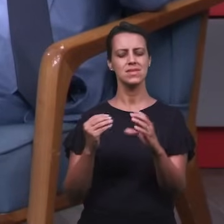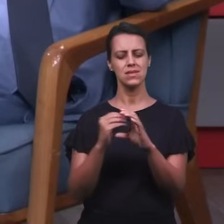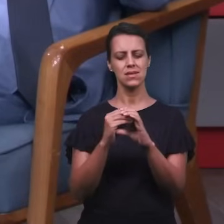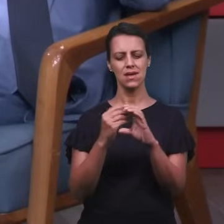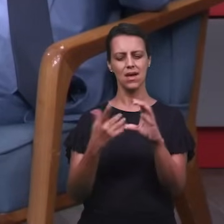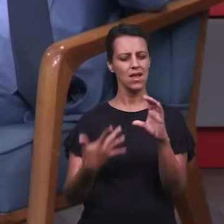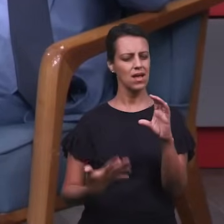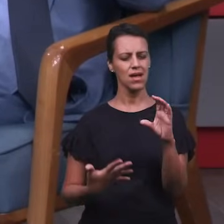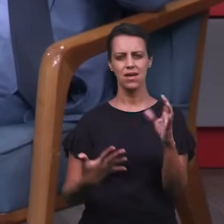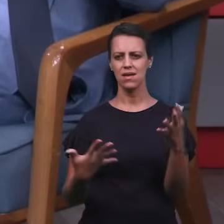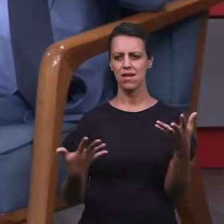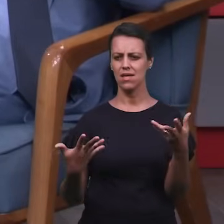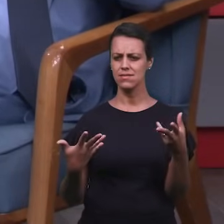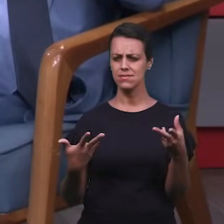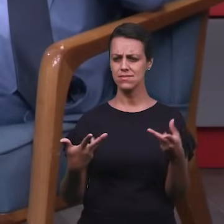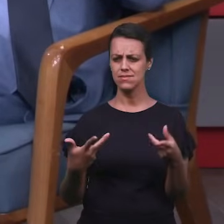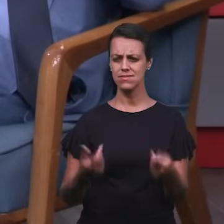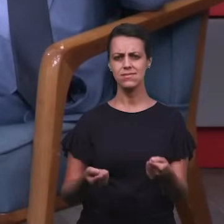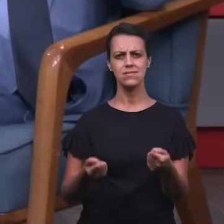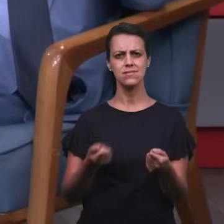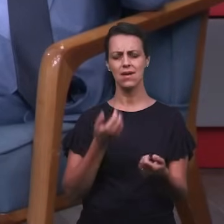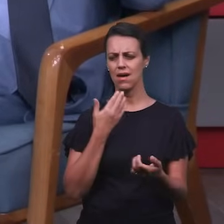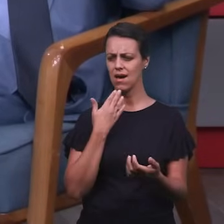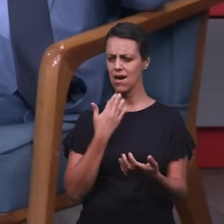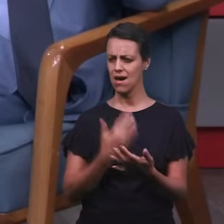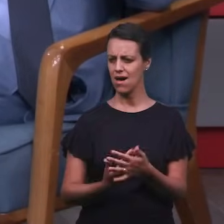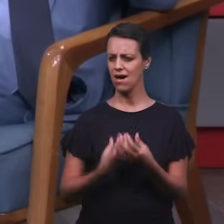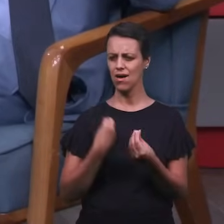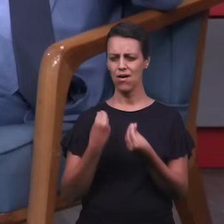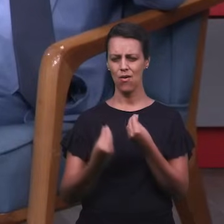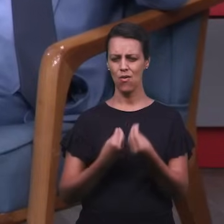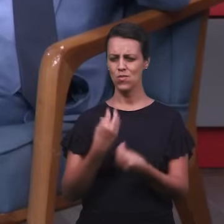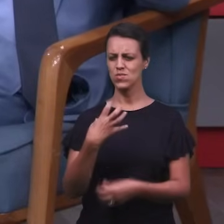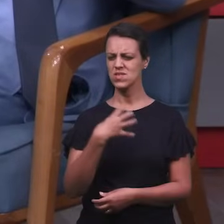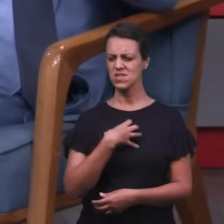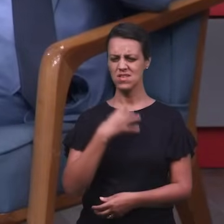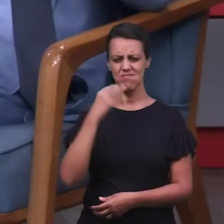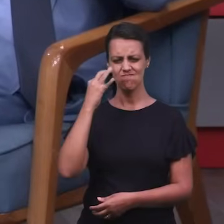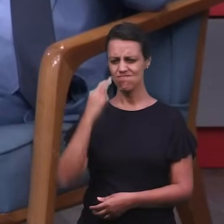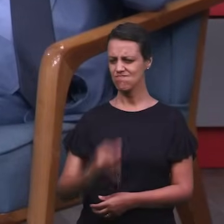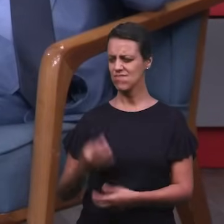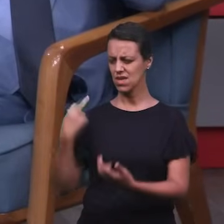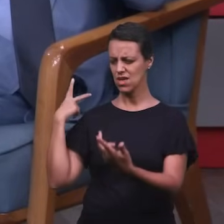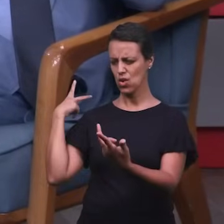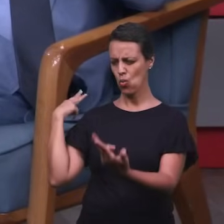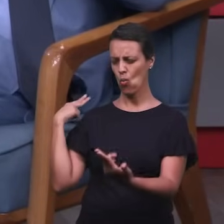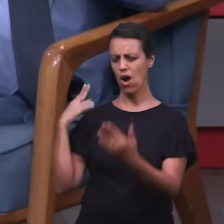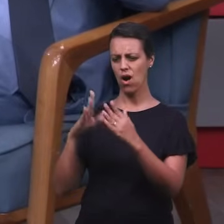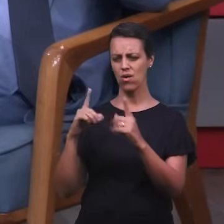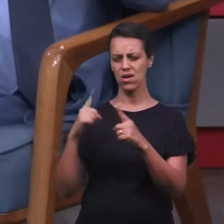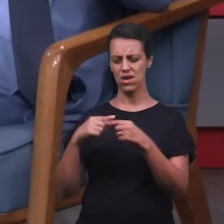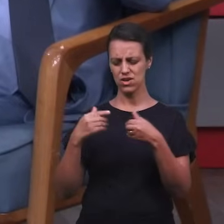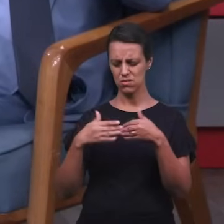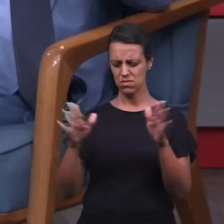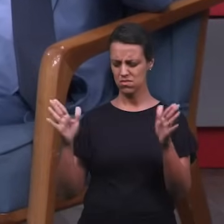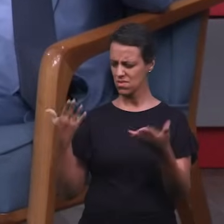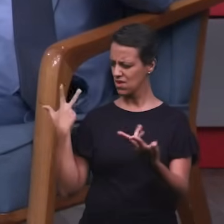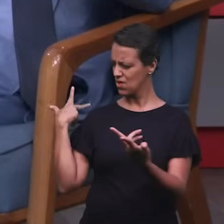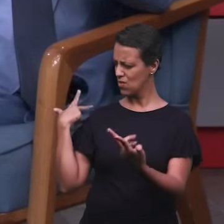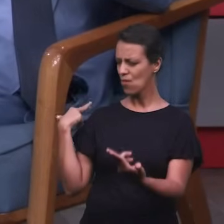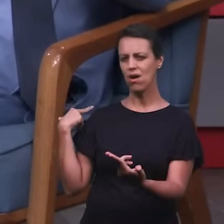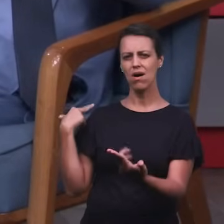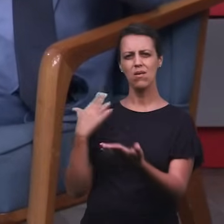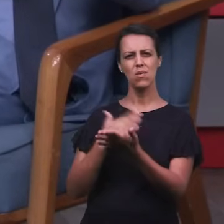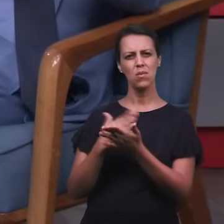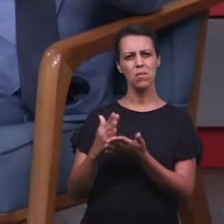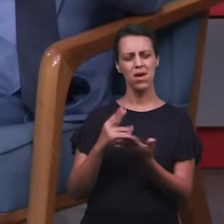com uma característica impressionante, com aquele sentido da igreja primitiva. Nós começamos a